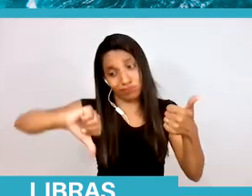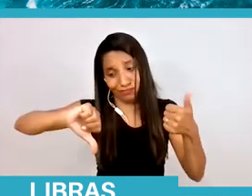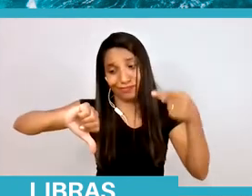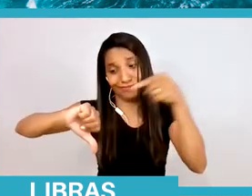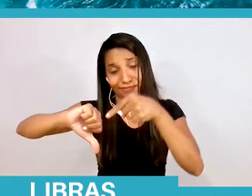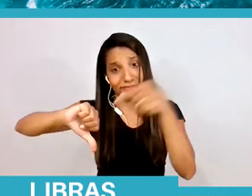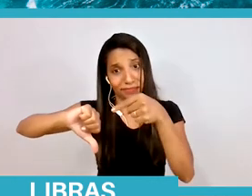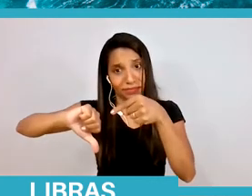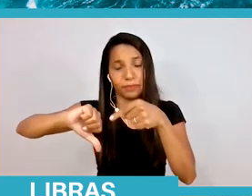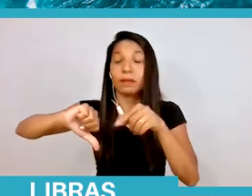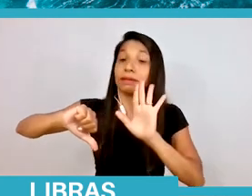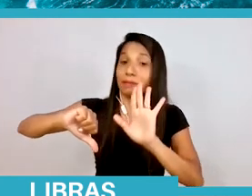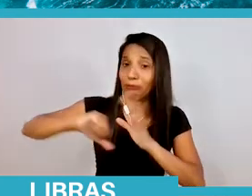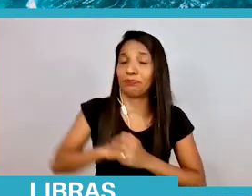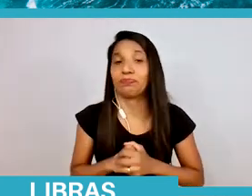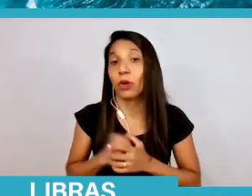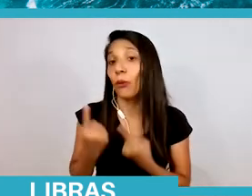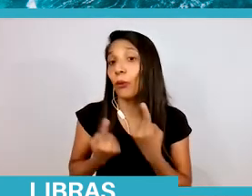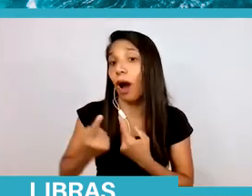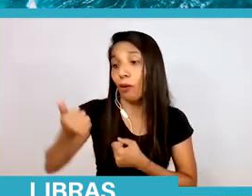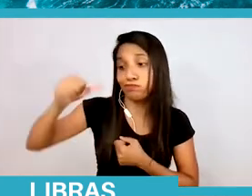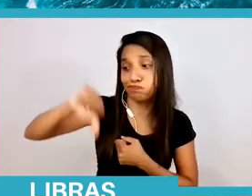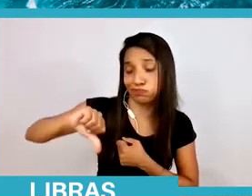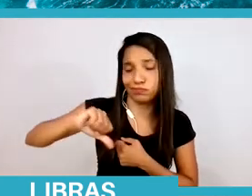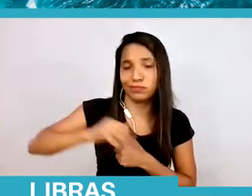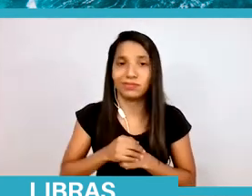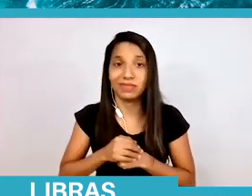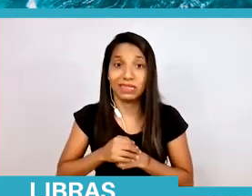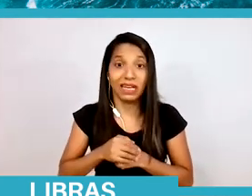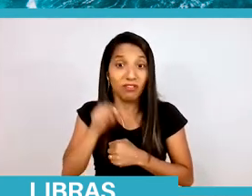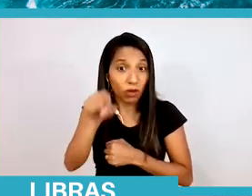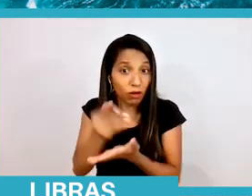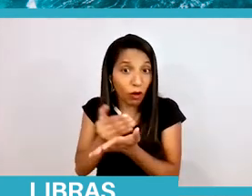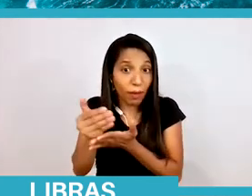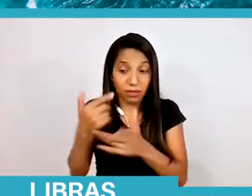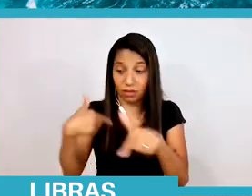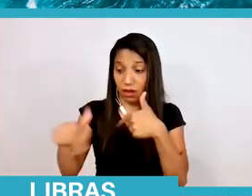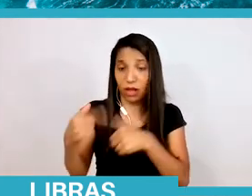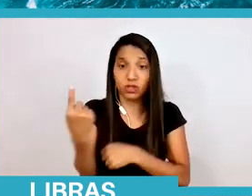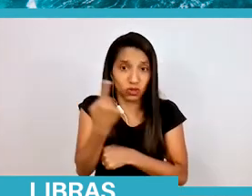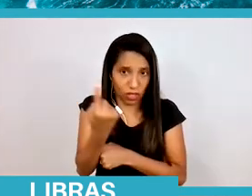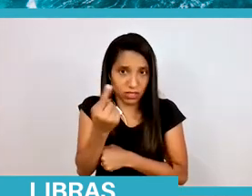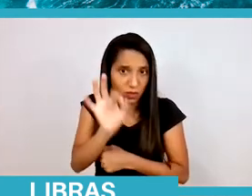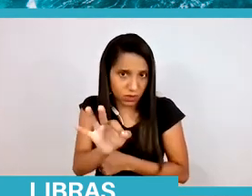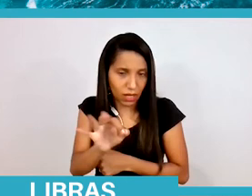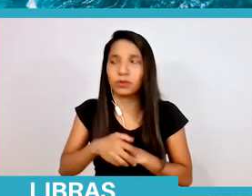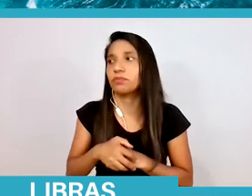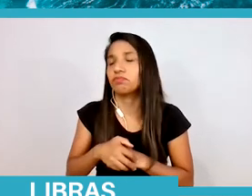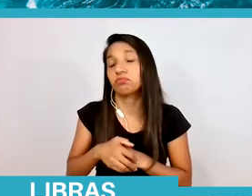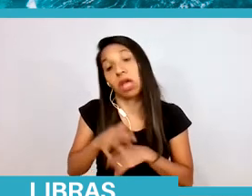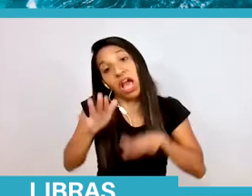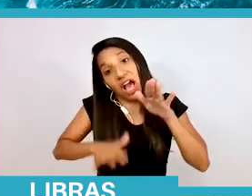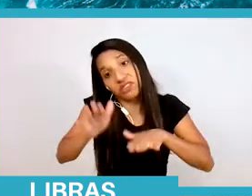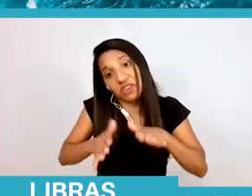você é o único fundador, você está começando a empreender sozinho, no máximo talvez com algum amigo, como um co-founder, algum colega